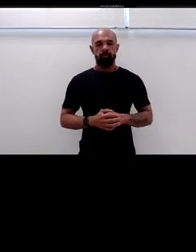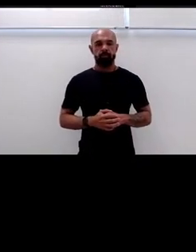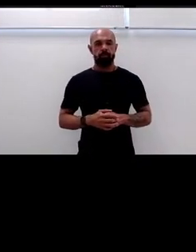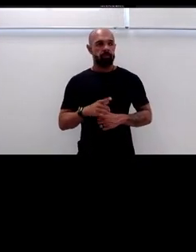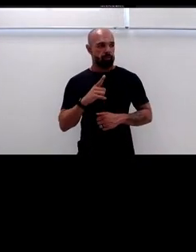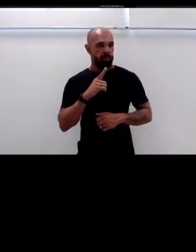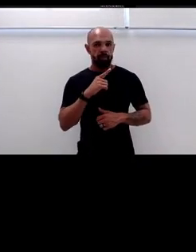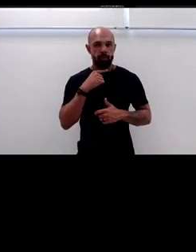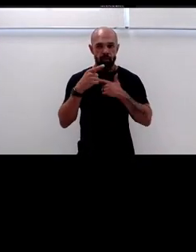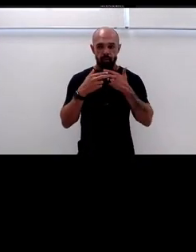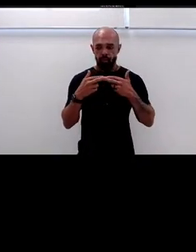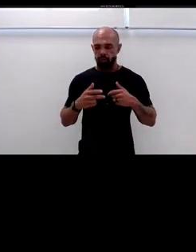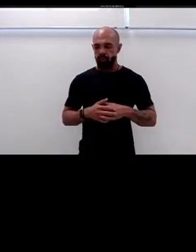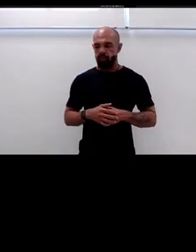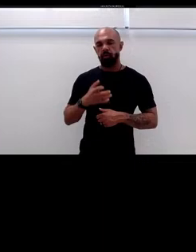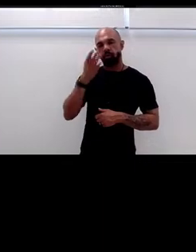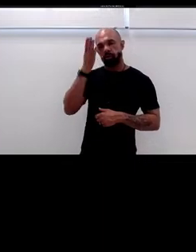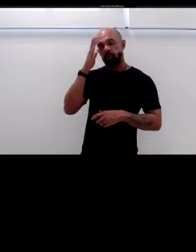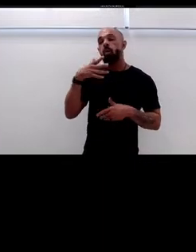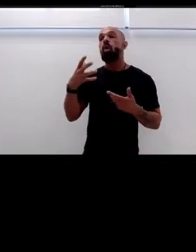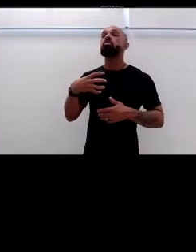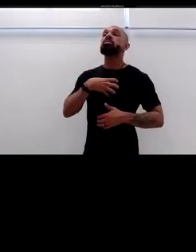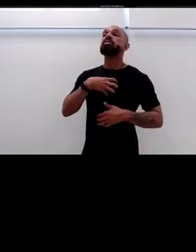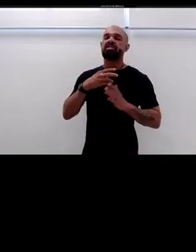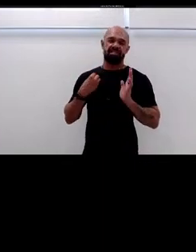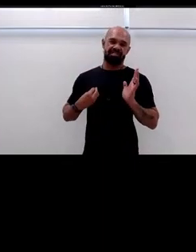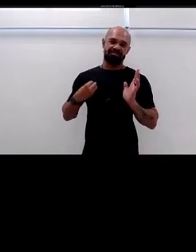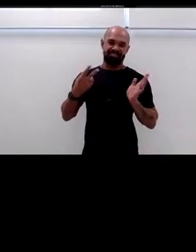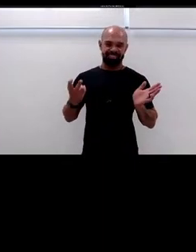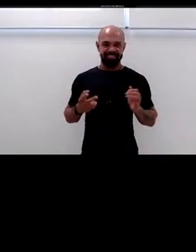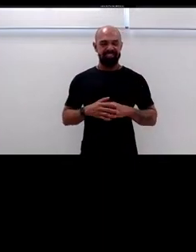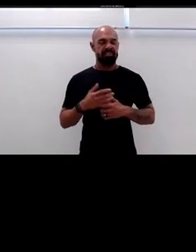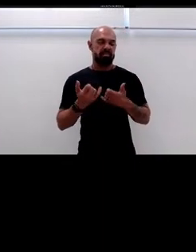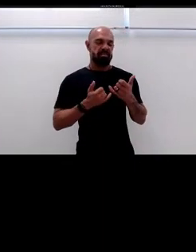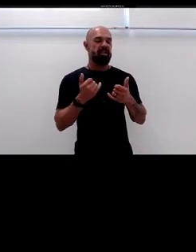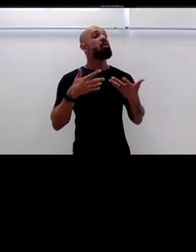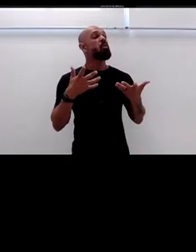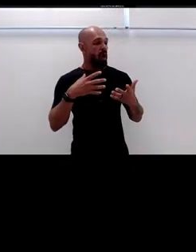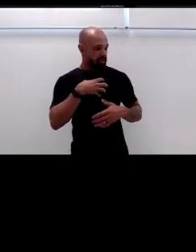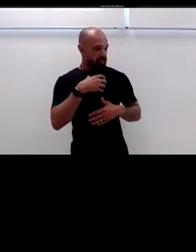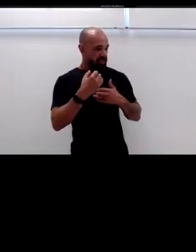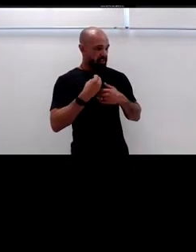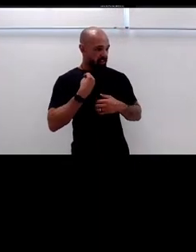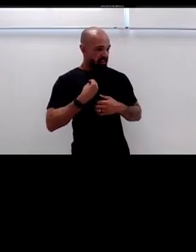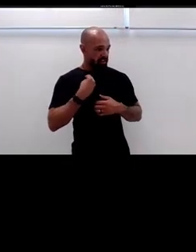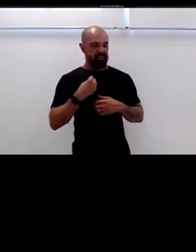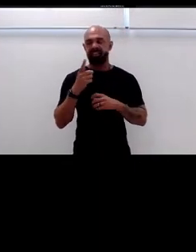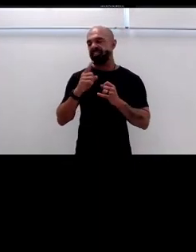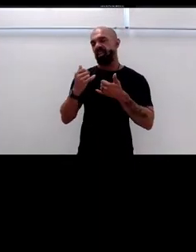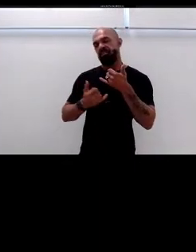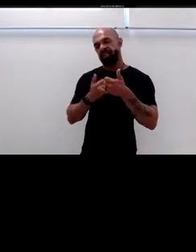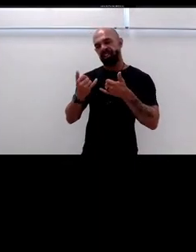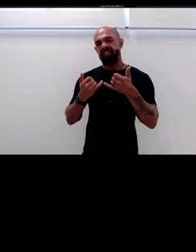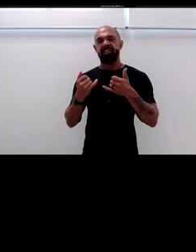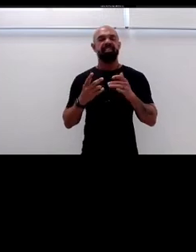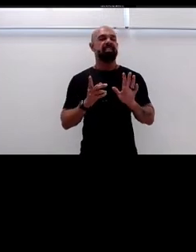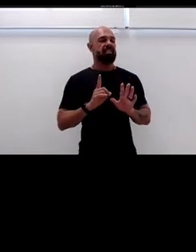sentido da vida? Qual o sentido da vida? Eu tô brincando. Qual é o sentido da vida? Alguém tem uma pergunta? Se eu